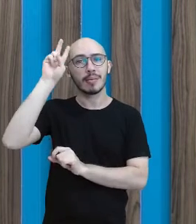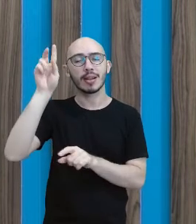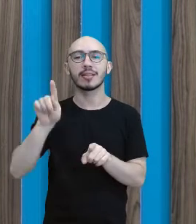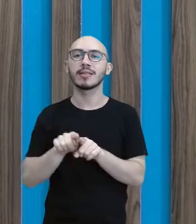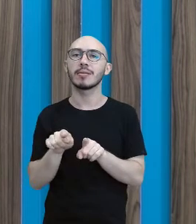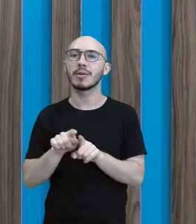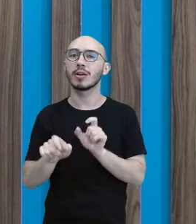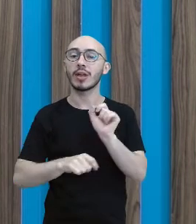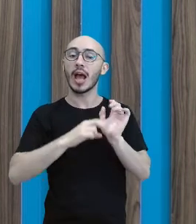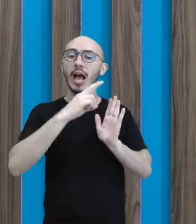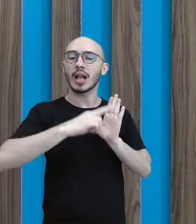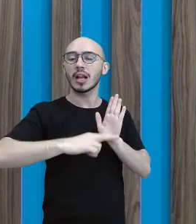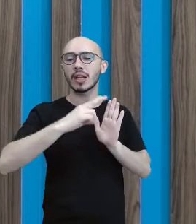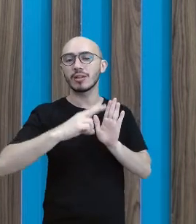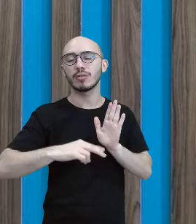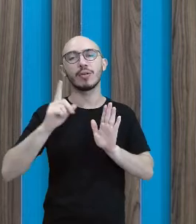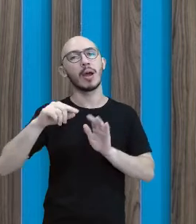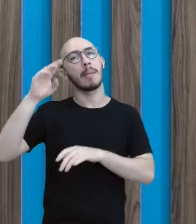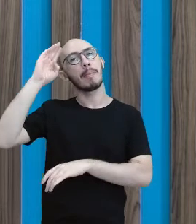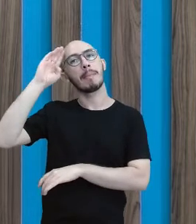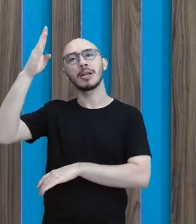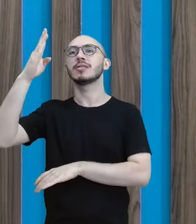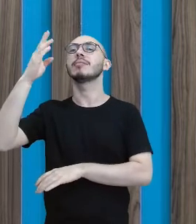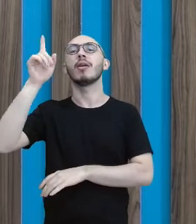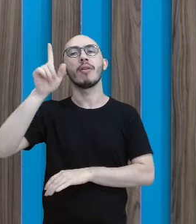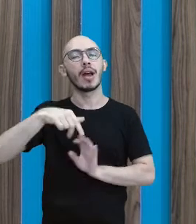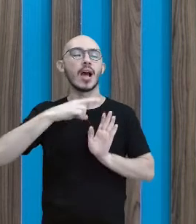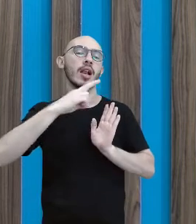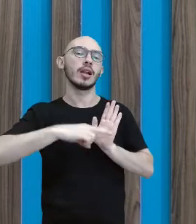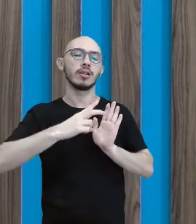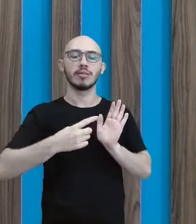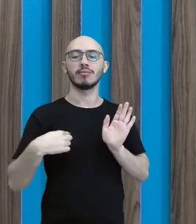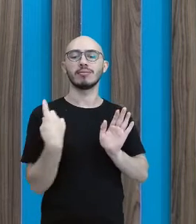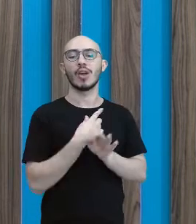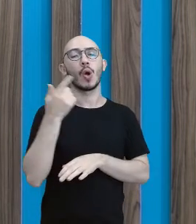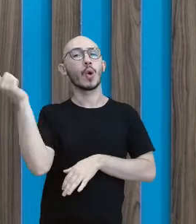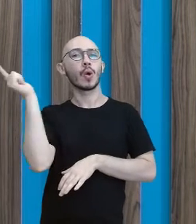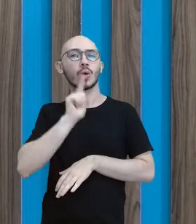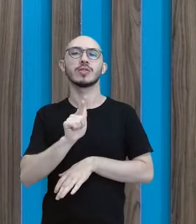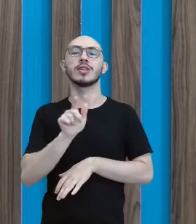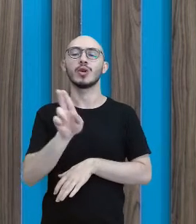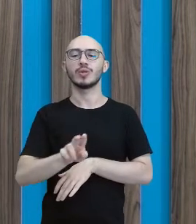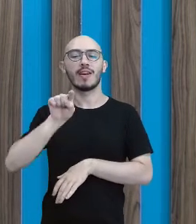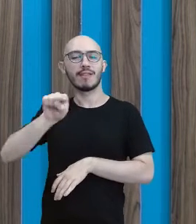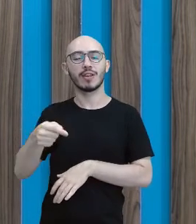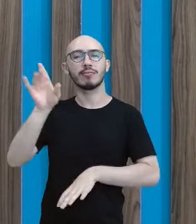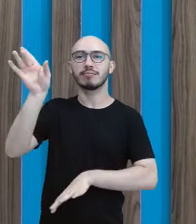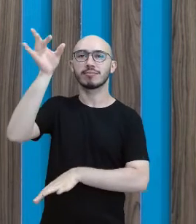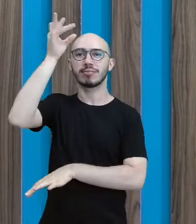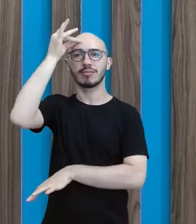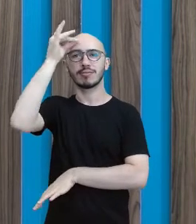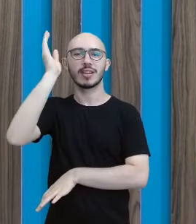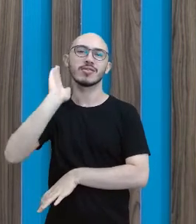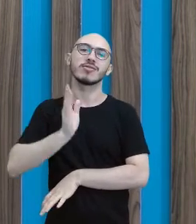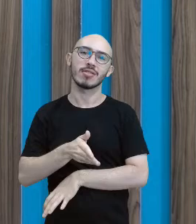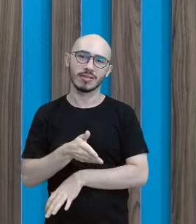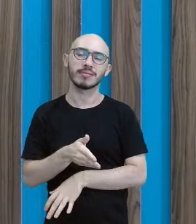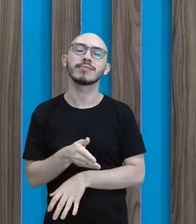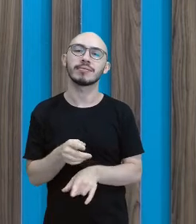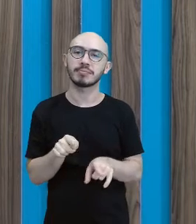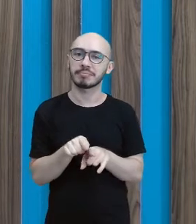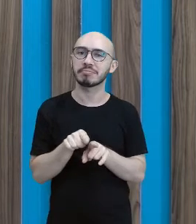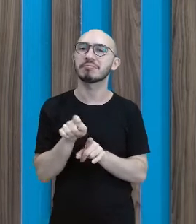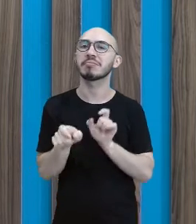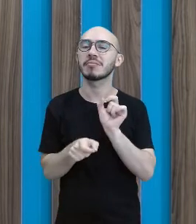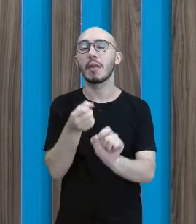porque a leitura, gente, é a chave. É a chave para a gente ter essa vírgula internalizada. E